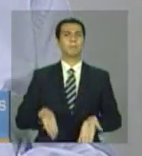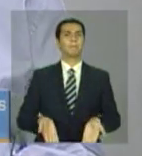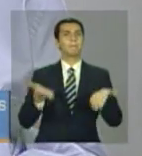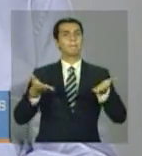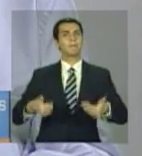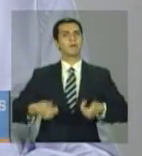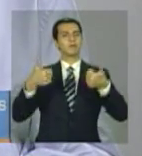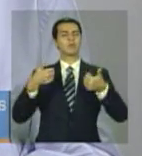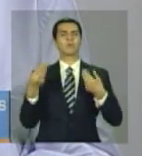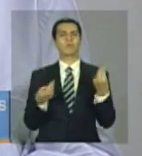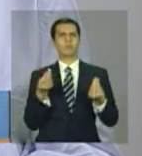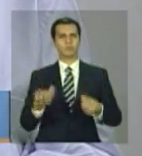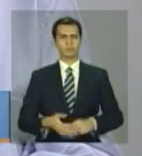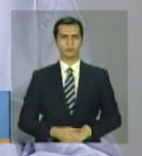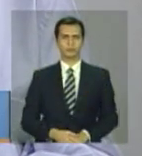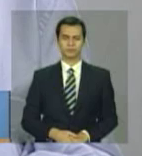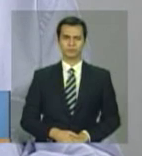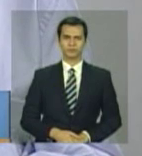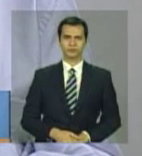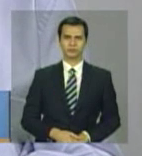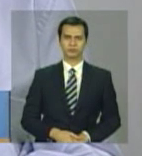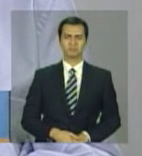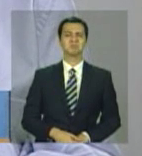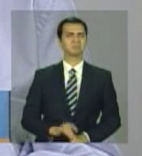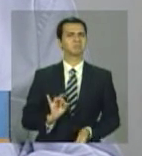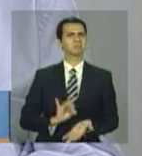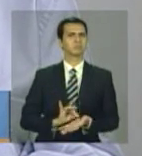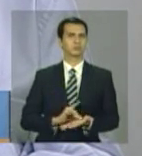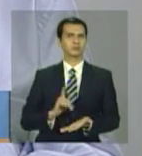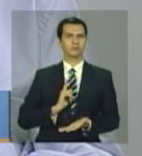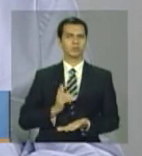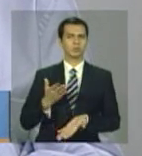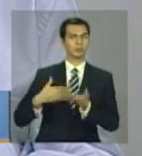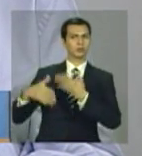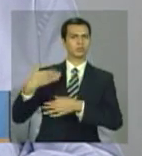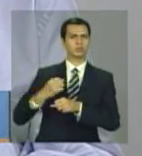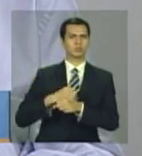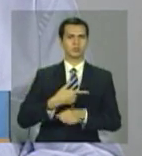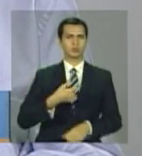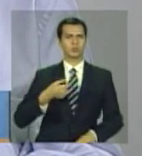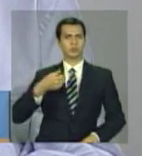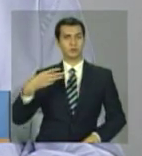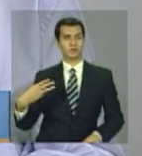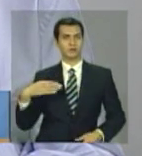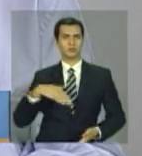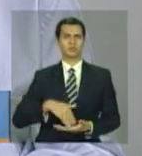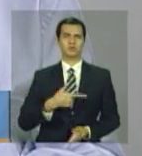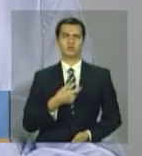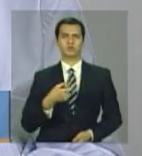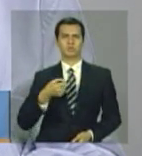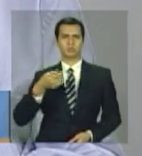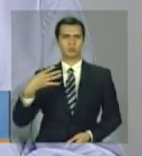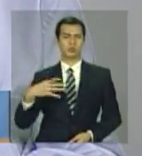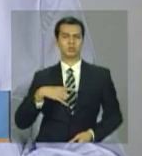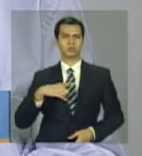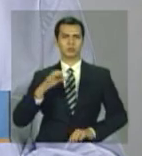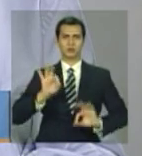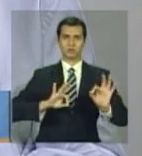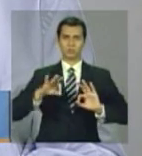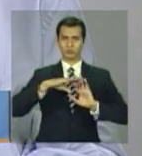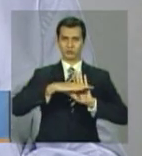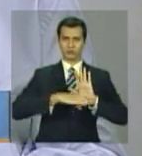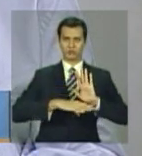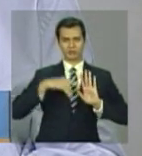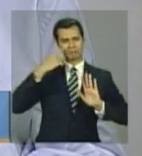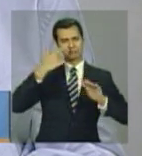grande melhora, porque quando você fazia no início de 2003, 2004, uma análise de alguns projetos, e o